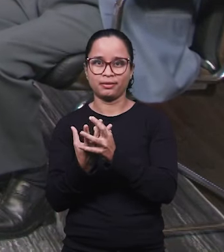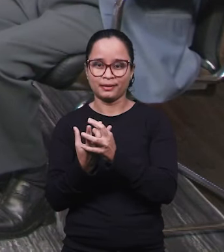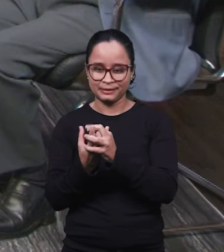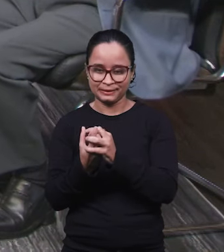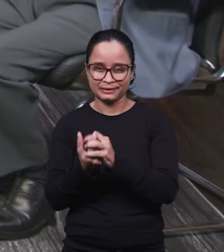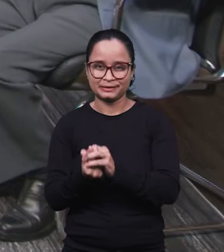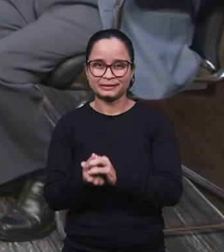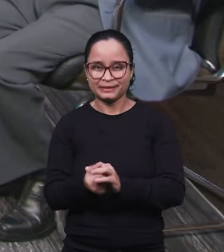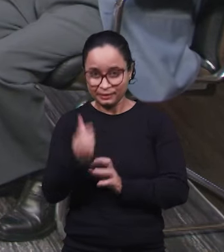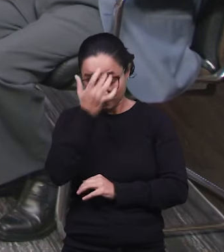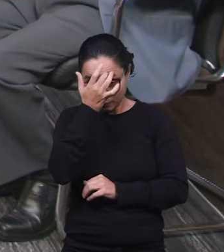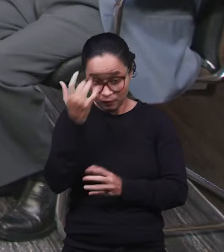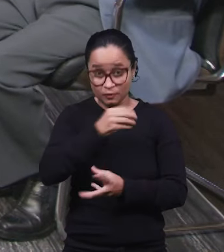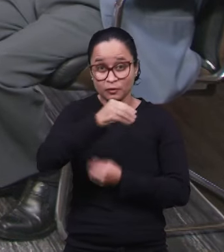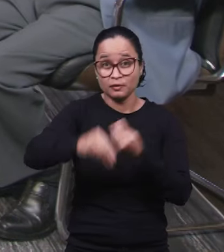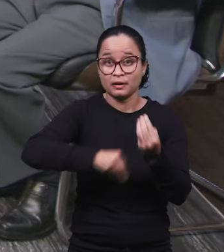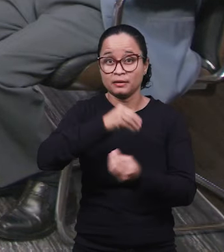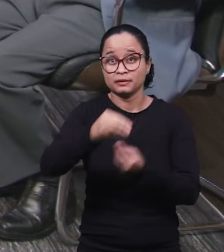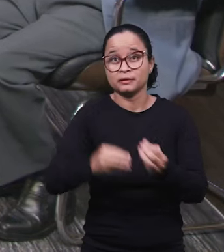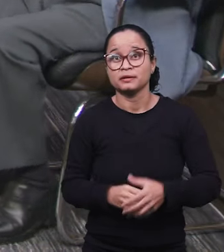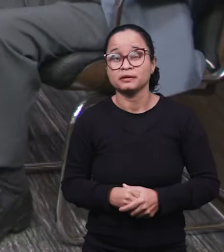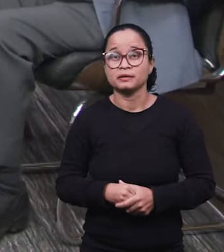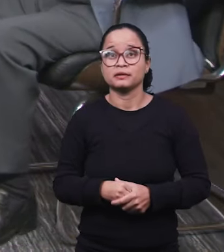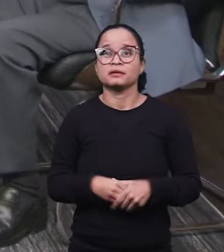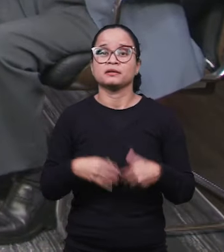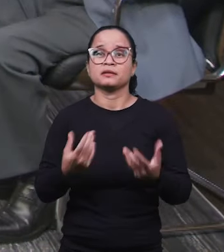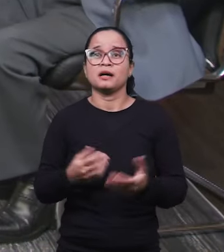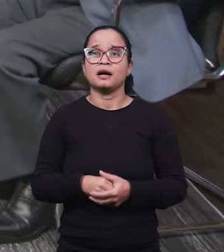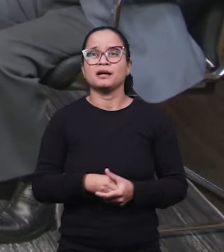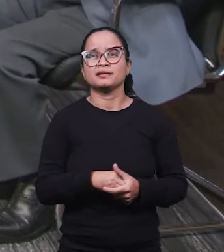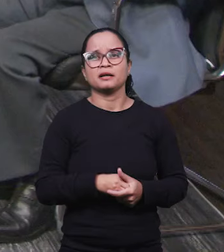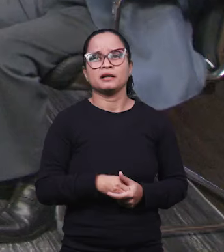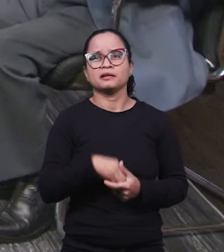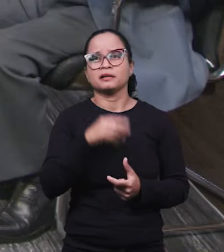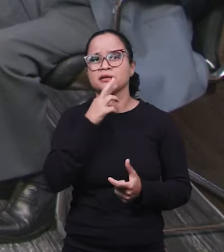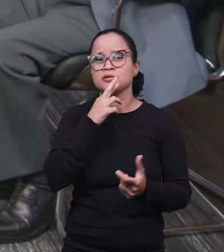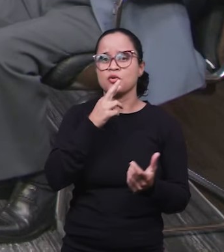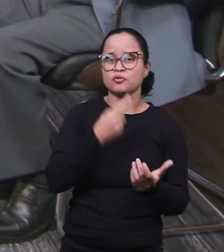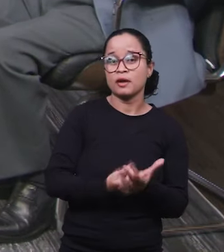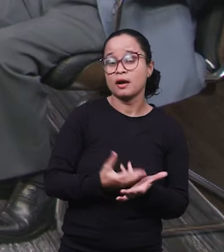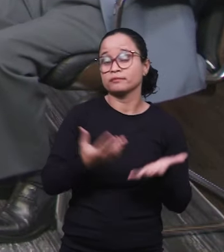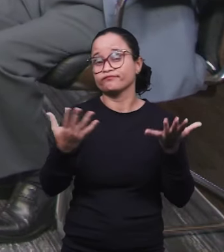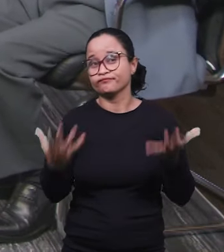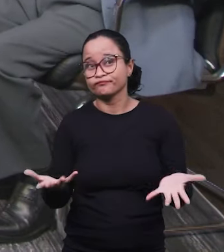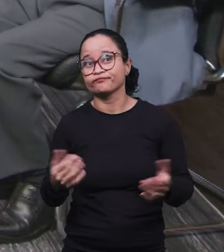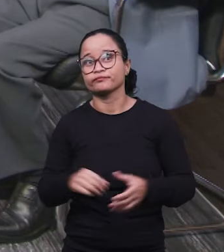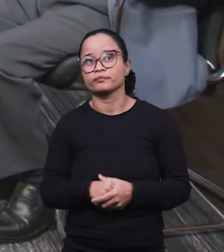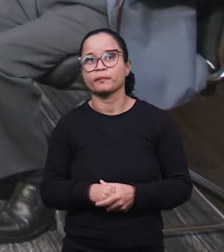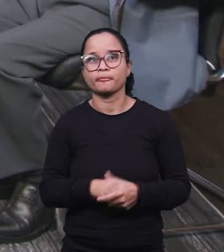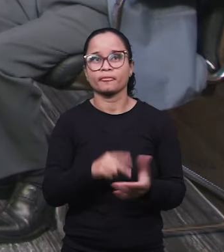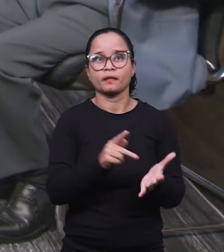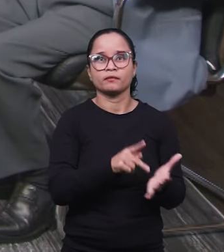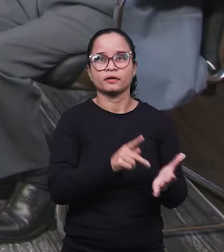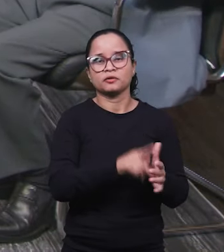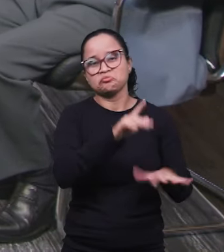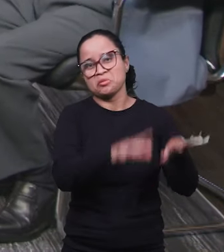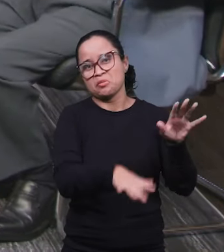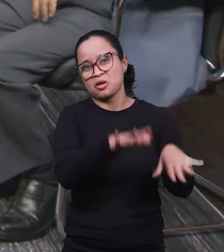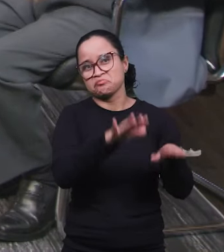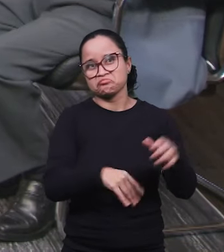que as pessoas estão envolvidas. E é espinho. Eu gostaria. Eu dou fruto, que eu dou fruto. Não sei o gado que anda por aí. até ele tinha uma